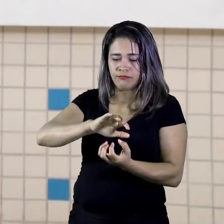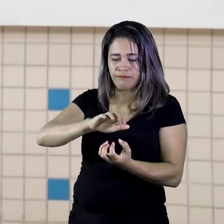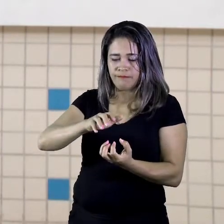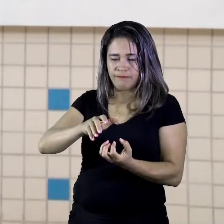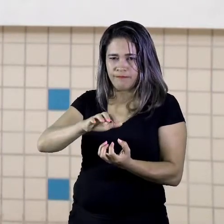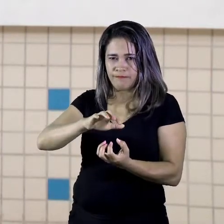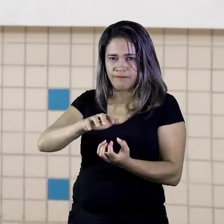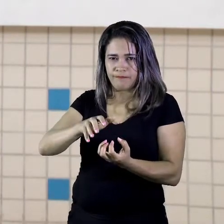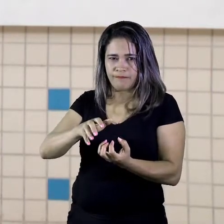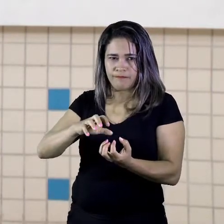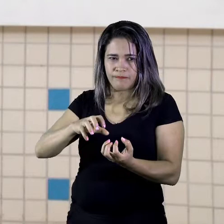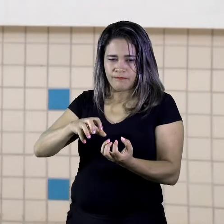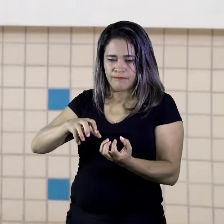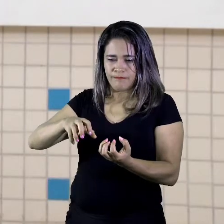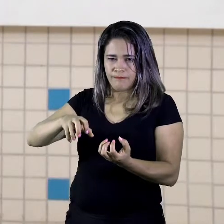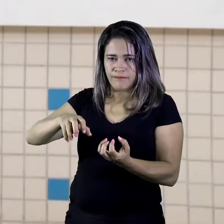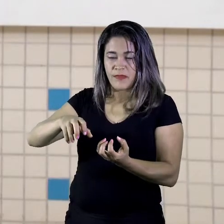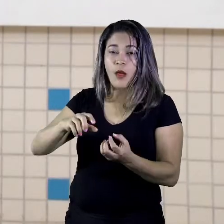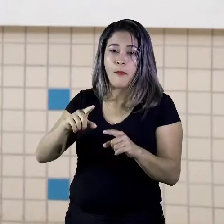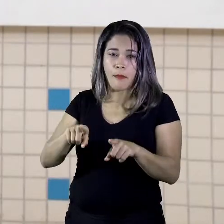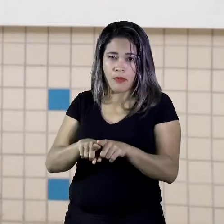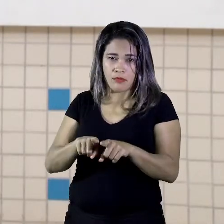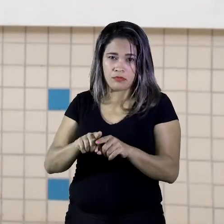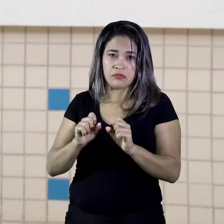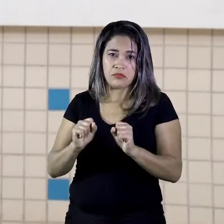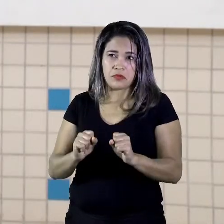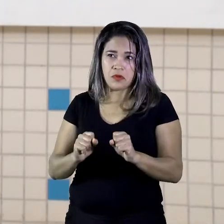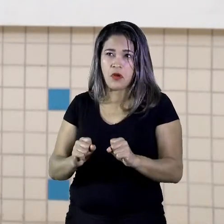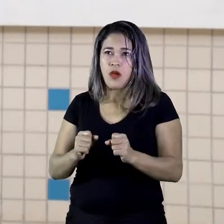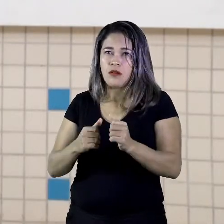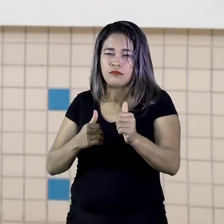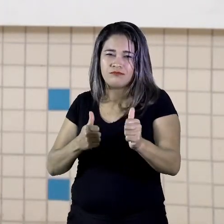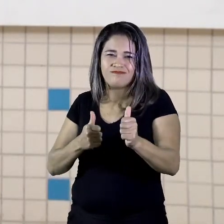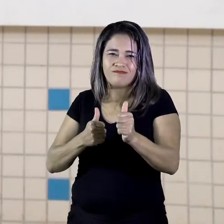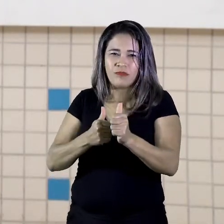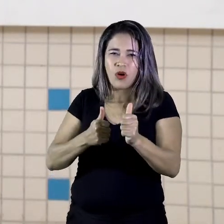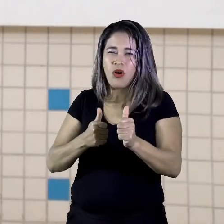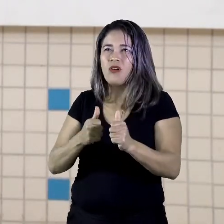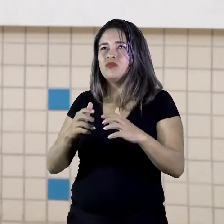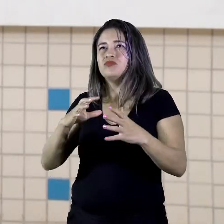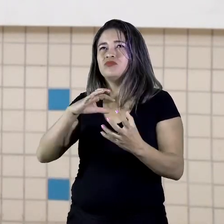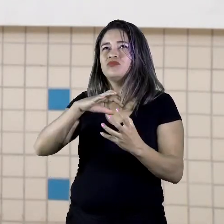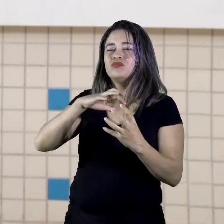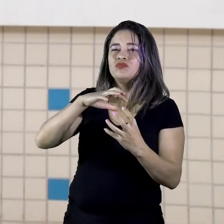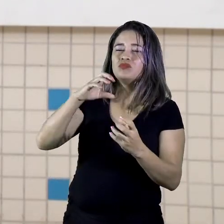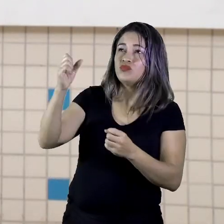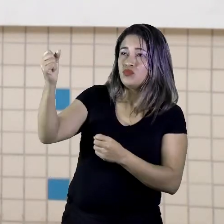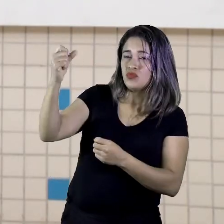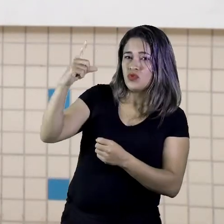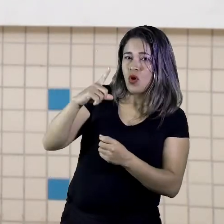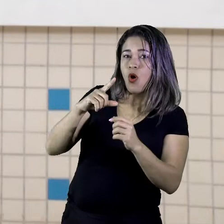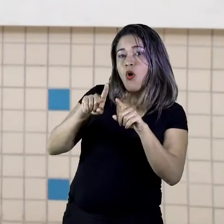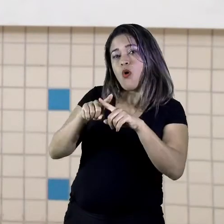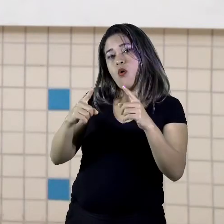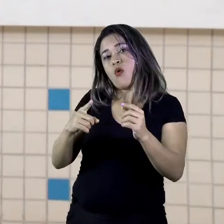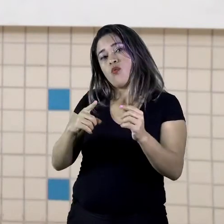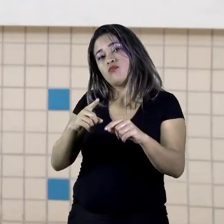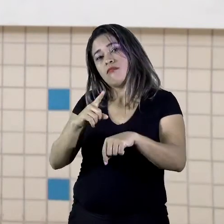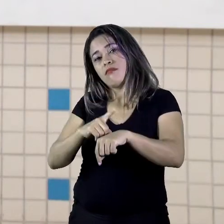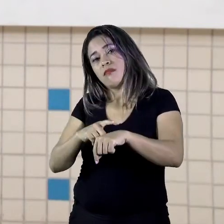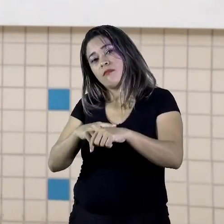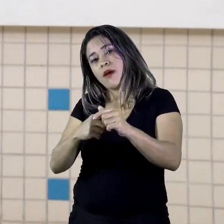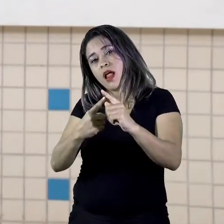fazer com que ela fique períodos mais próximo do Sol e outros períodos mais longe do Sol, né? E